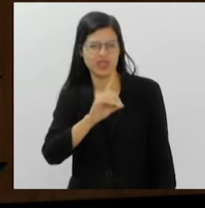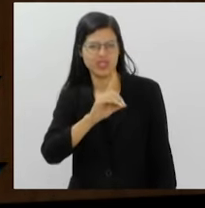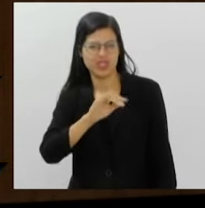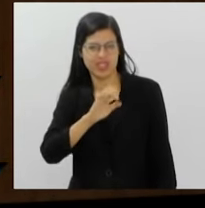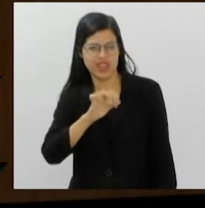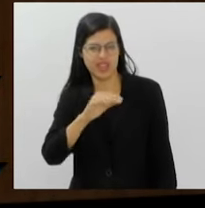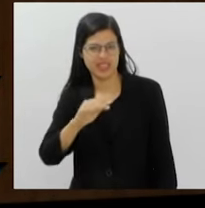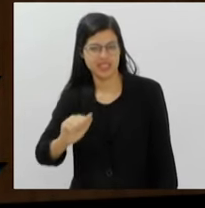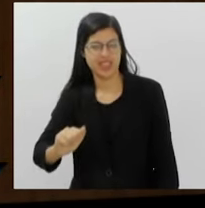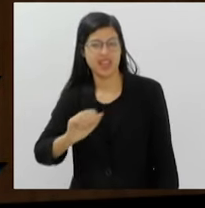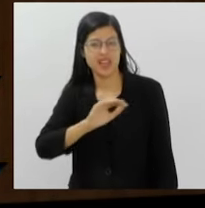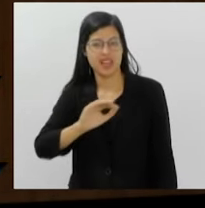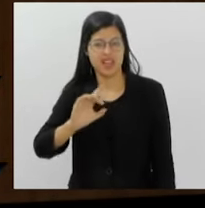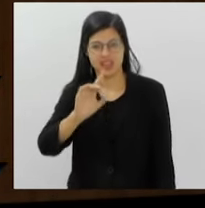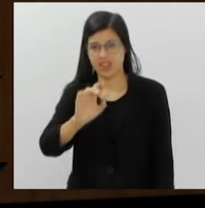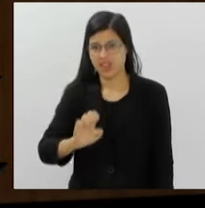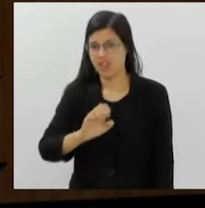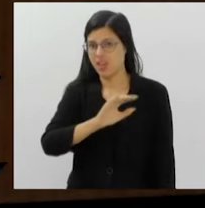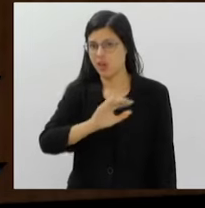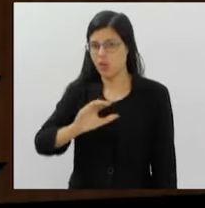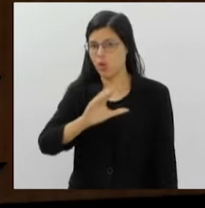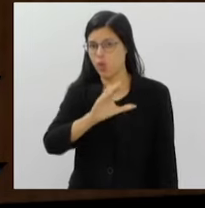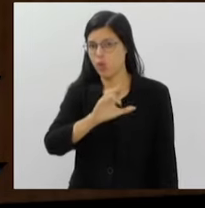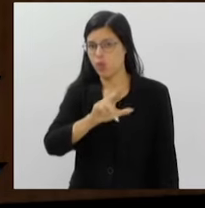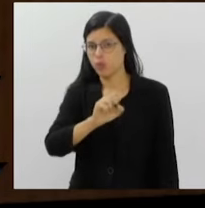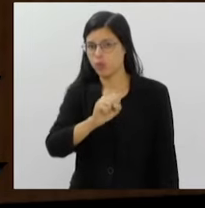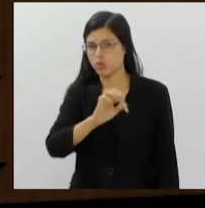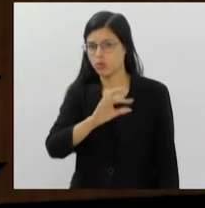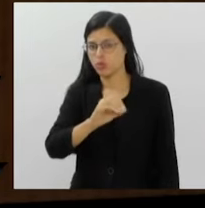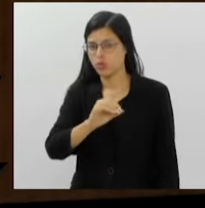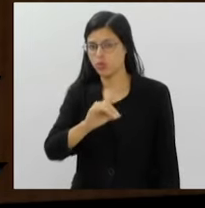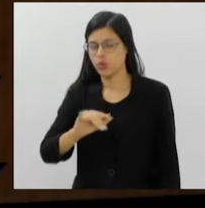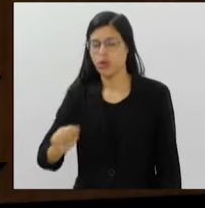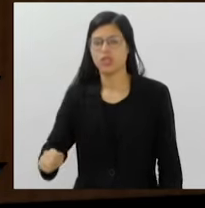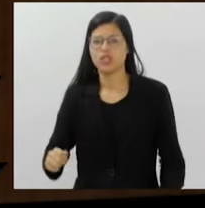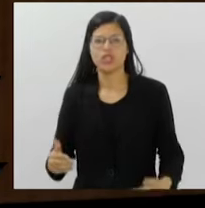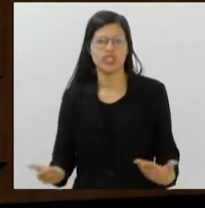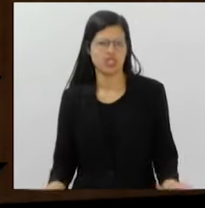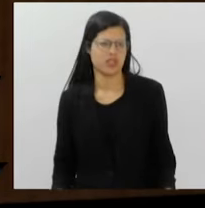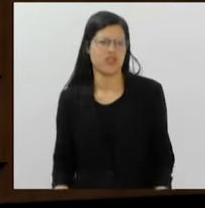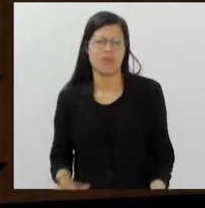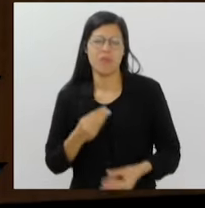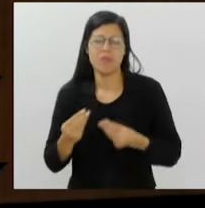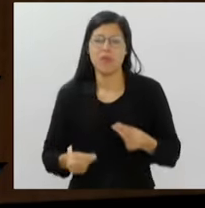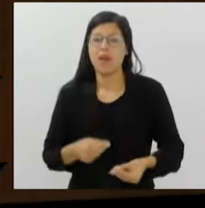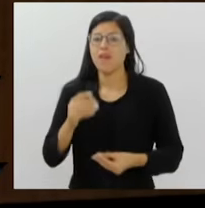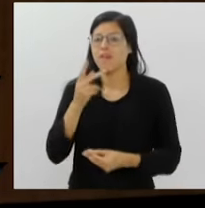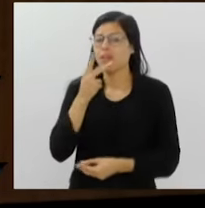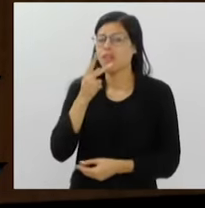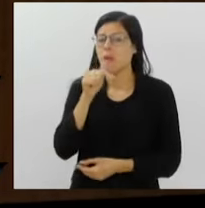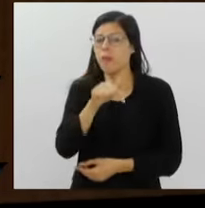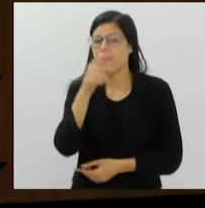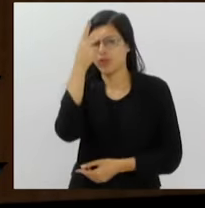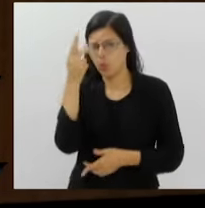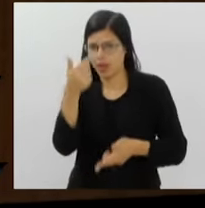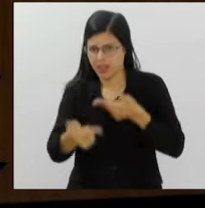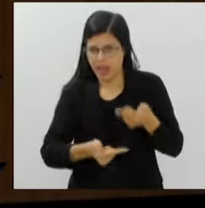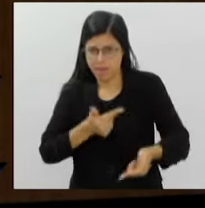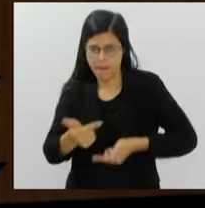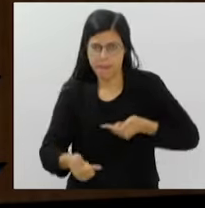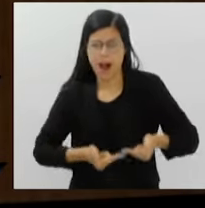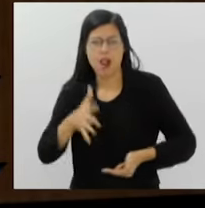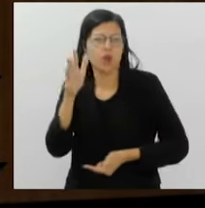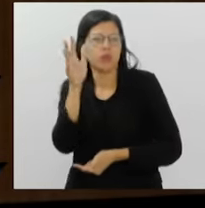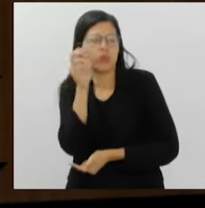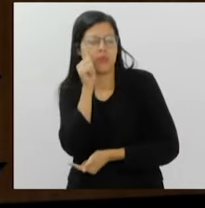Vai falar agora para o trabalhador que estava dormindo no ônibus, dormindo, tirando um cochilo entre sua casa e